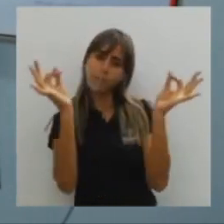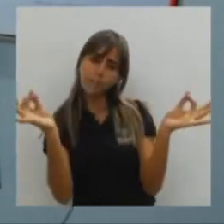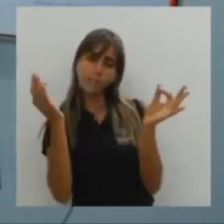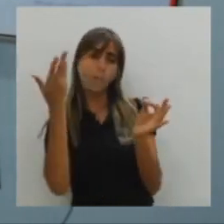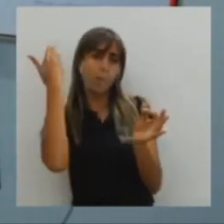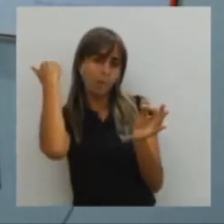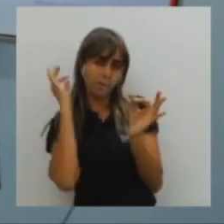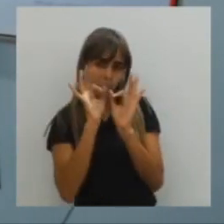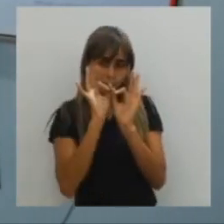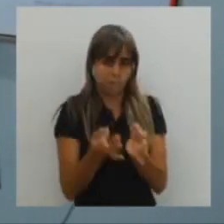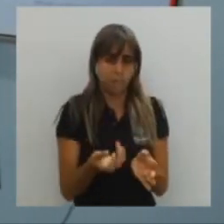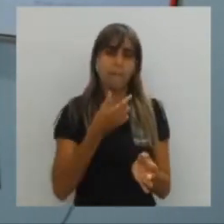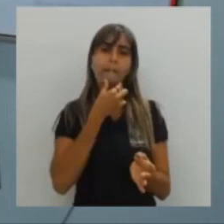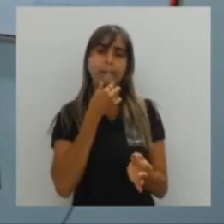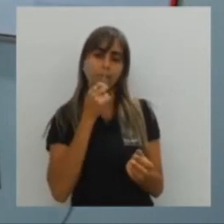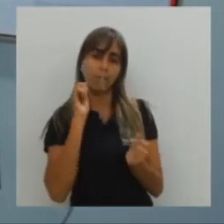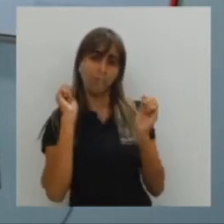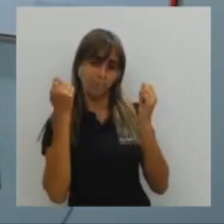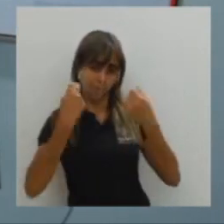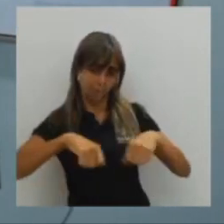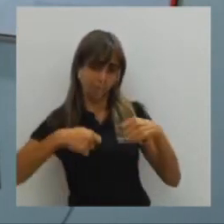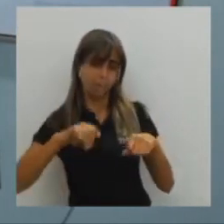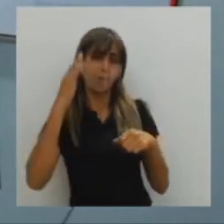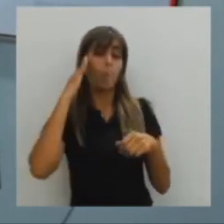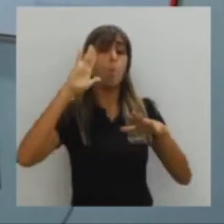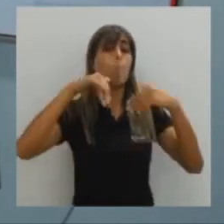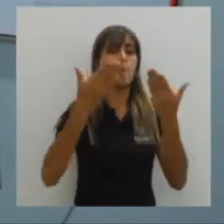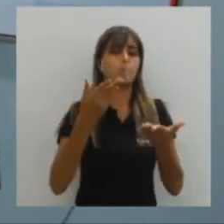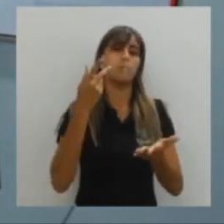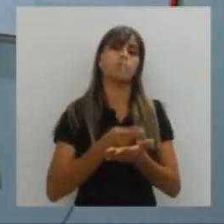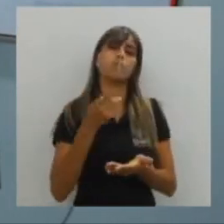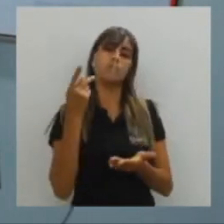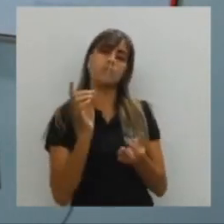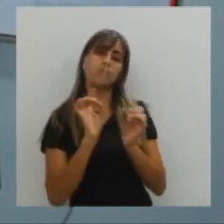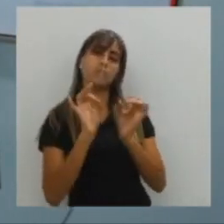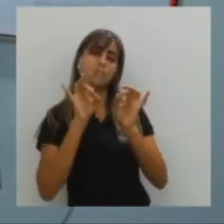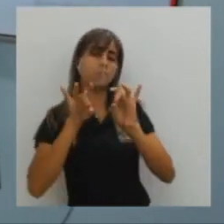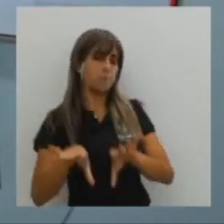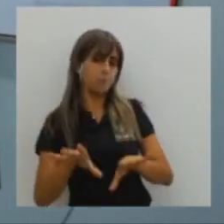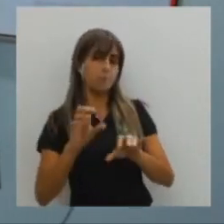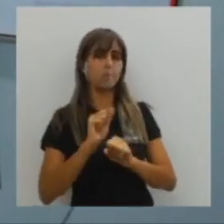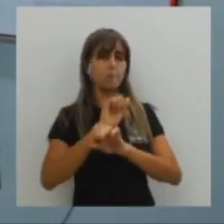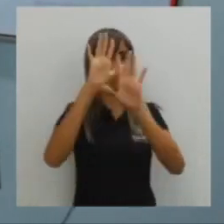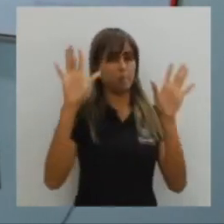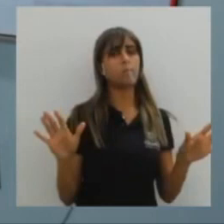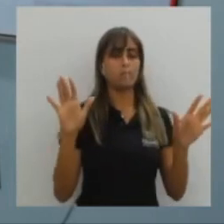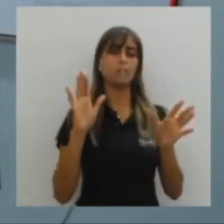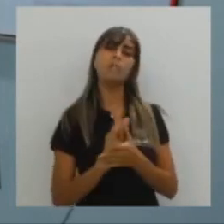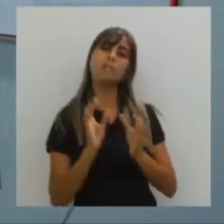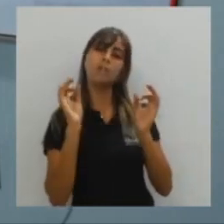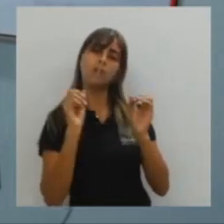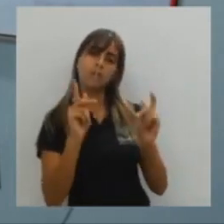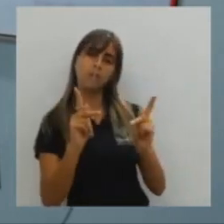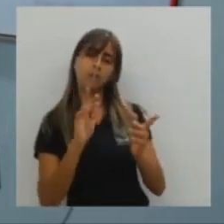passado simples em inglês, você precisa identificar quando a ação ocorreu. Deixa isso bem explícito lá nas tuas orações, tá certo?